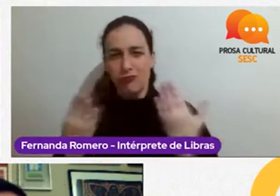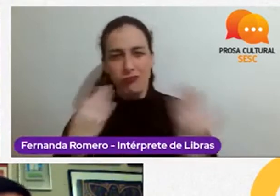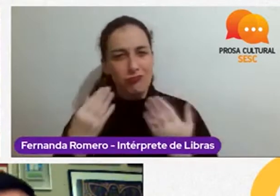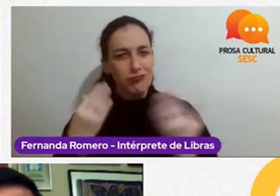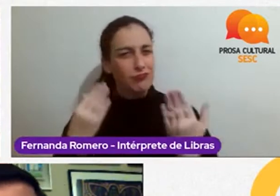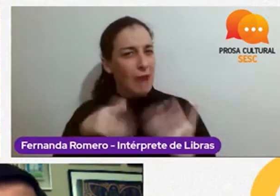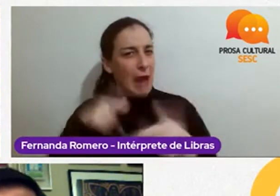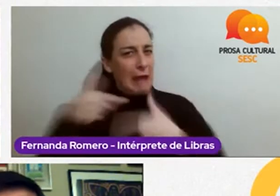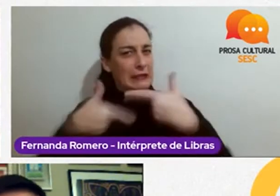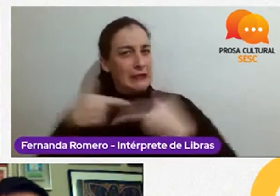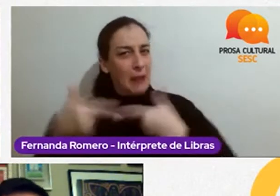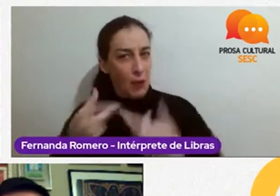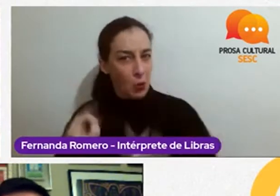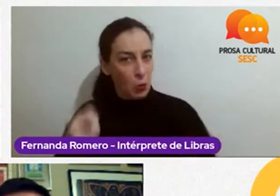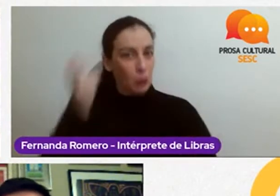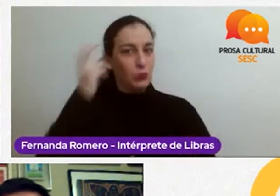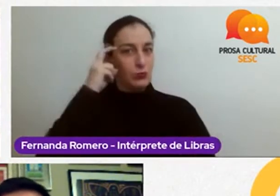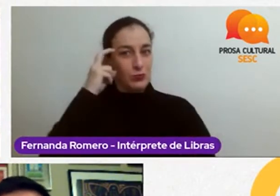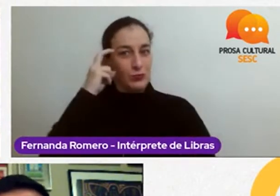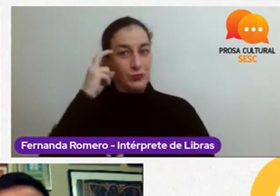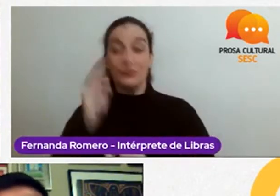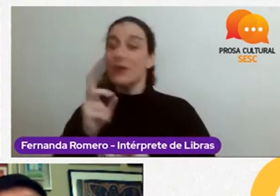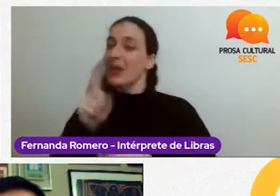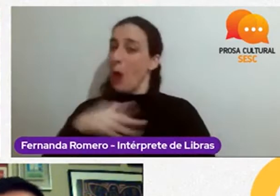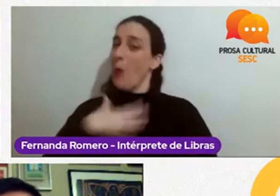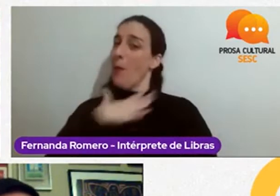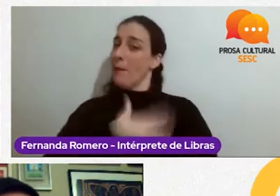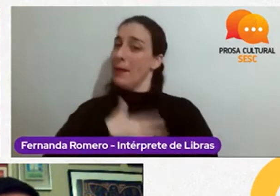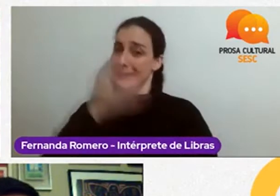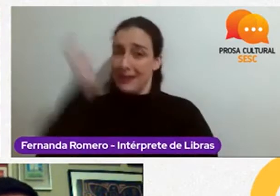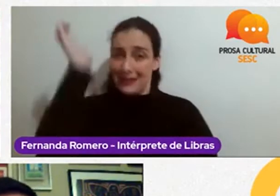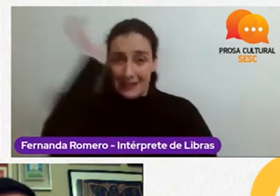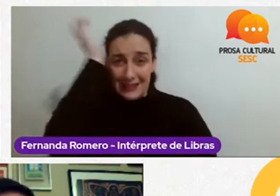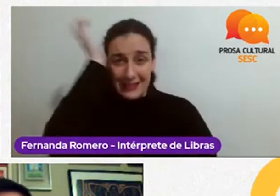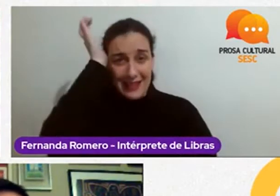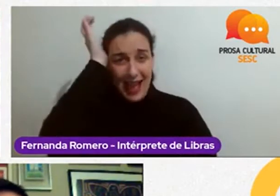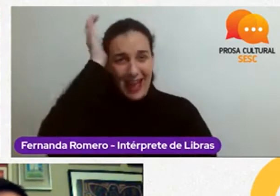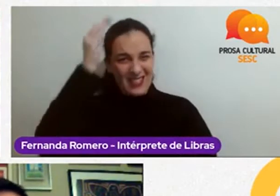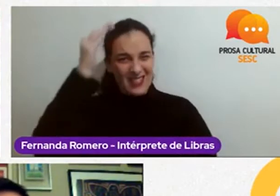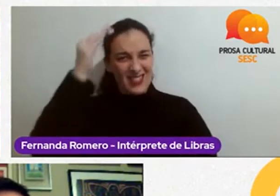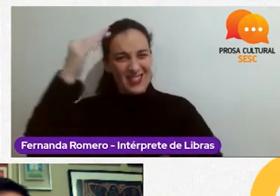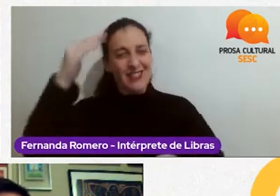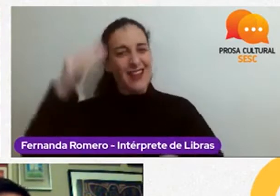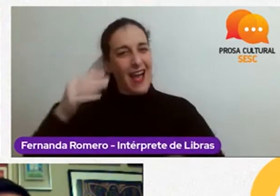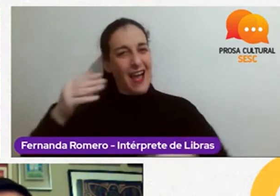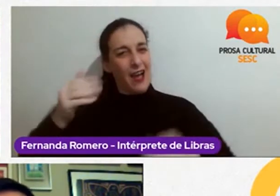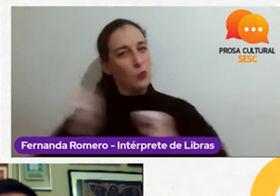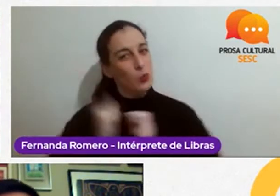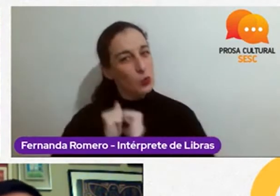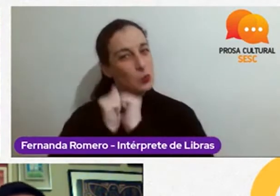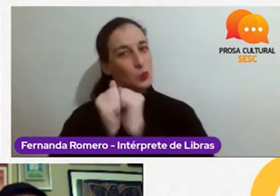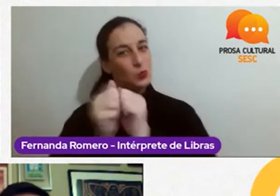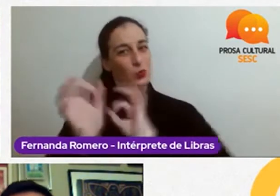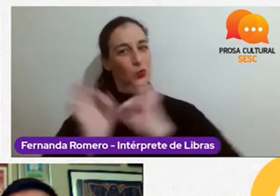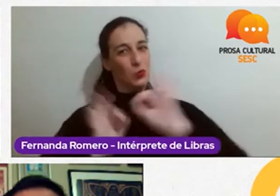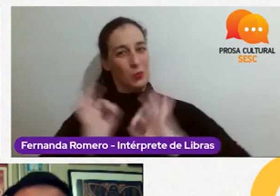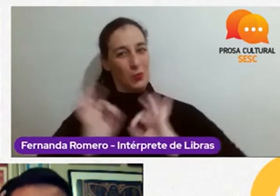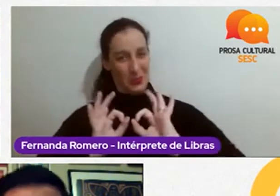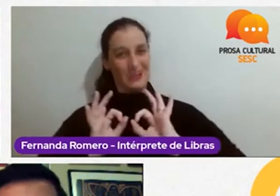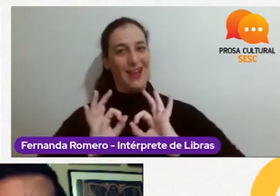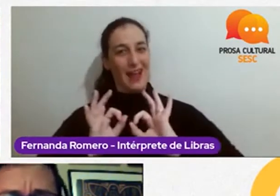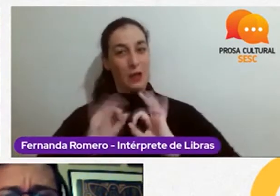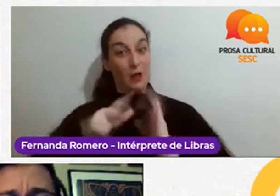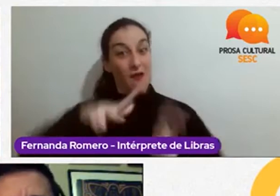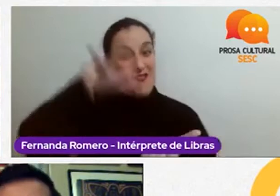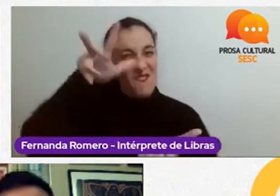seus fazeres artísticos, e é um prazer, né? O SESC poder estar à frente desse projeto, Roberta, poder endossar e validar